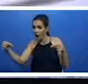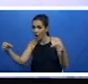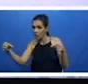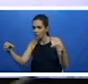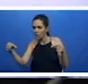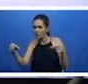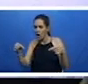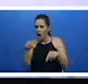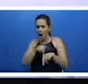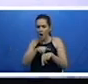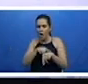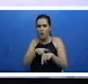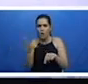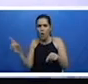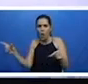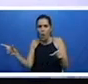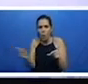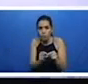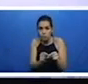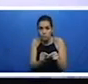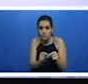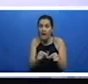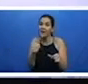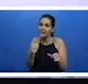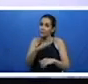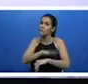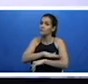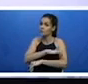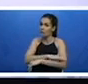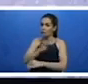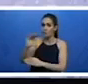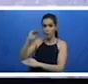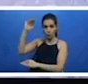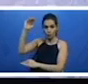cauda por completo, vai se transformar num sapo adulto.